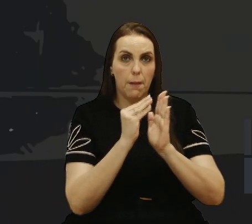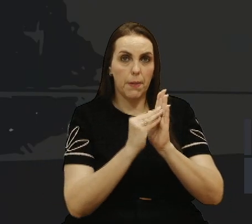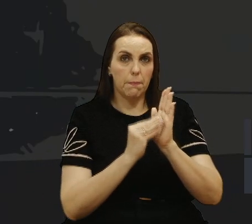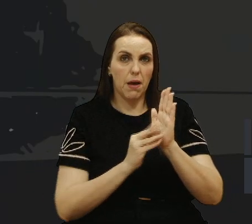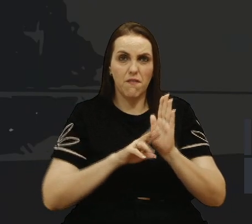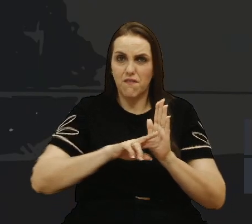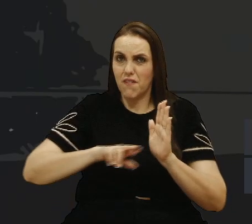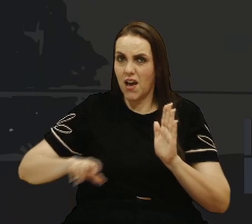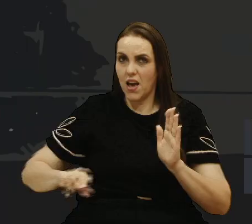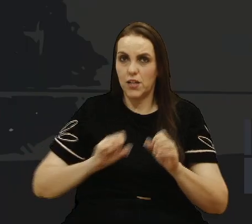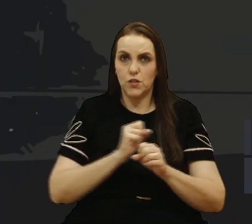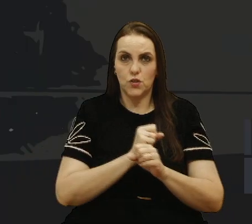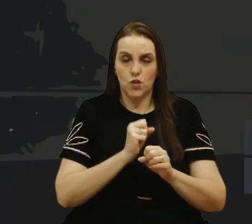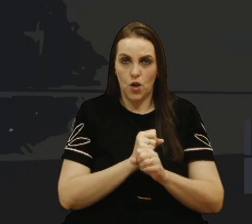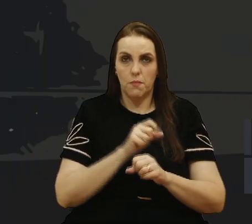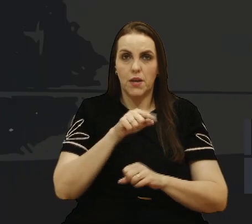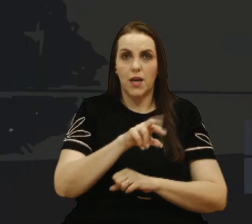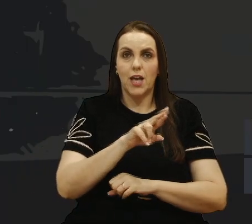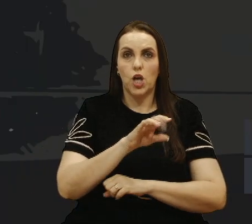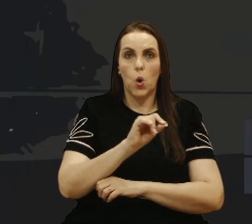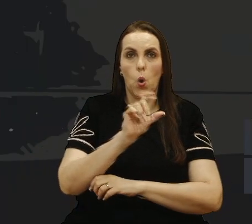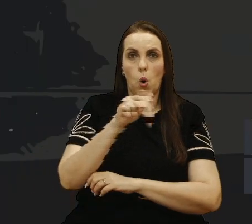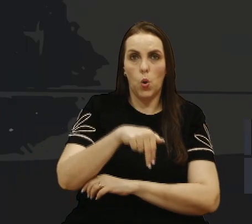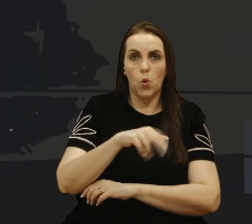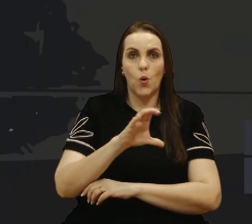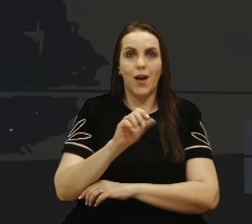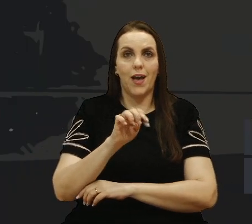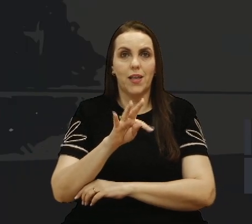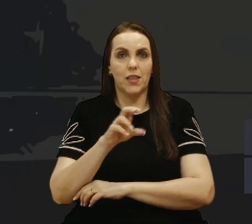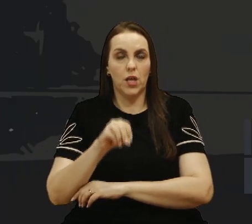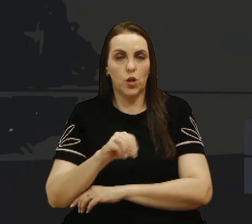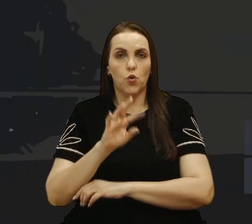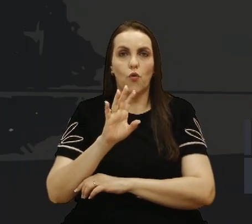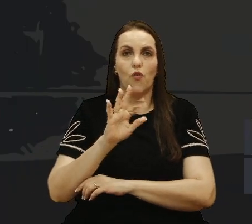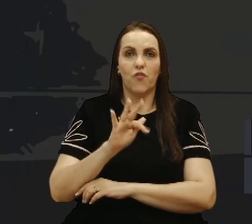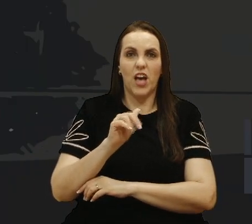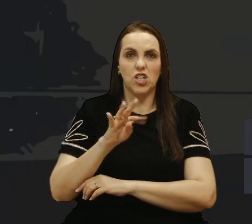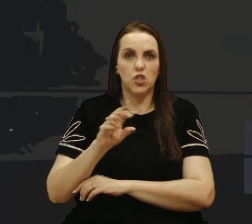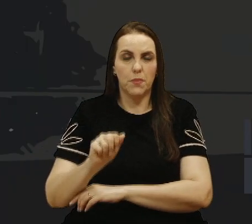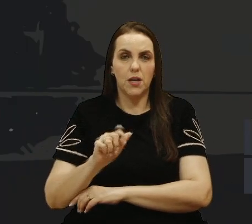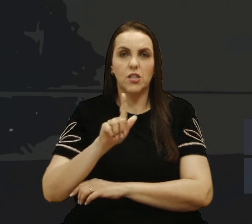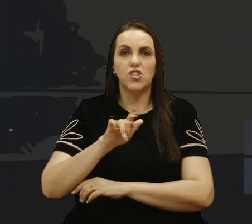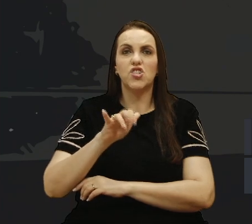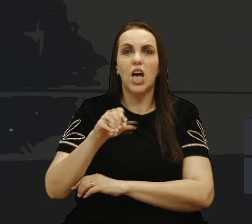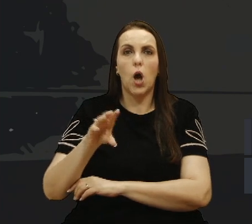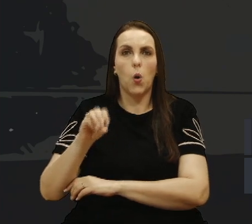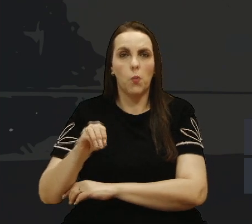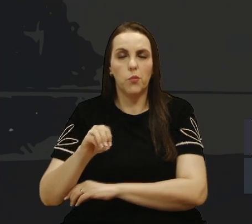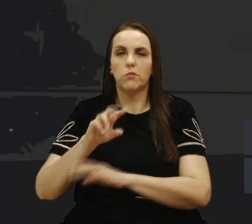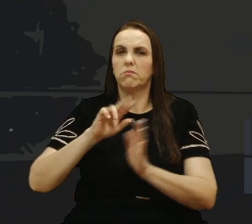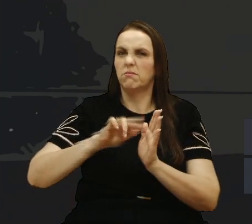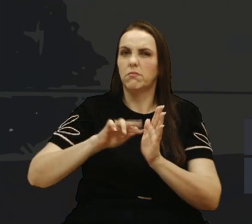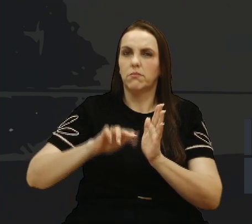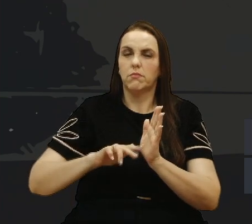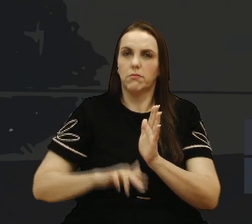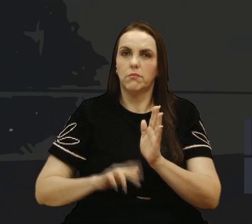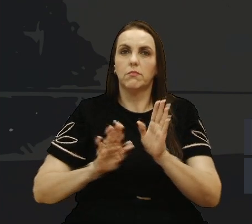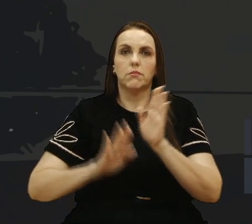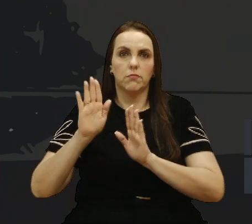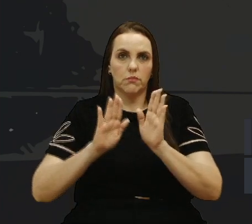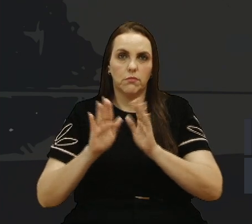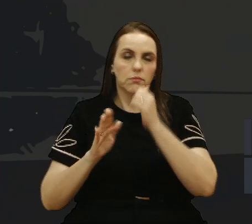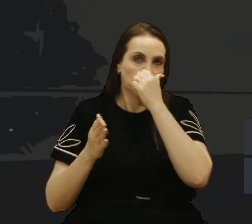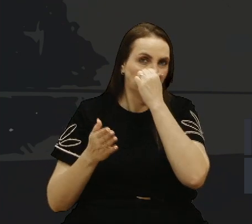Girardi no Reolon, que acontece, Caetano Melo Filho no Fátima, Jaco Musatti no Fátima. Várias obras que saíram na licitação de hoje